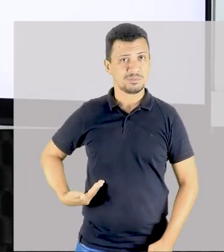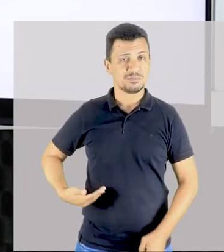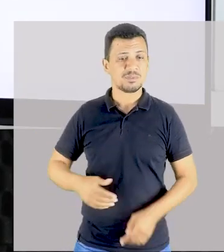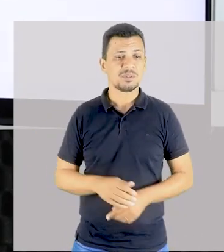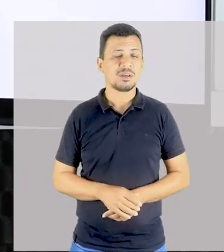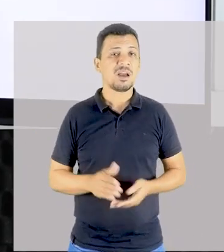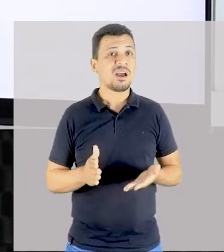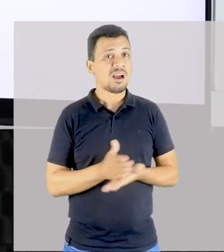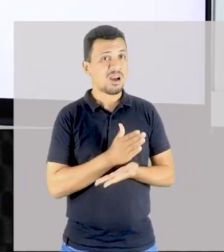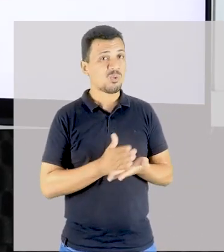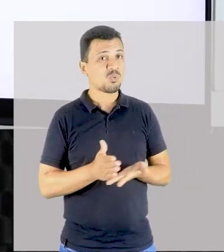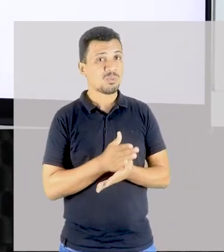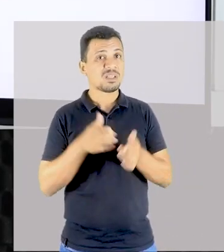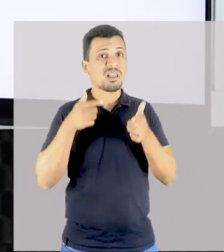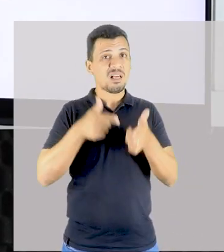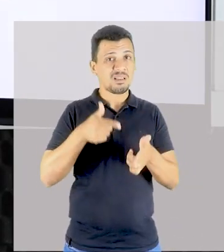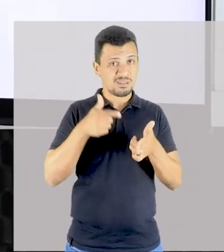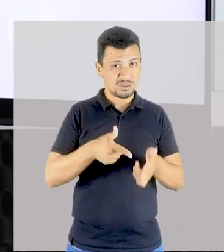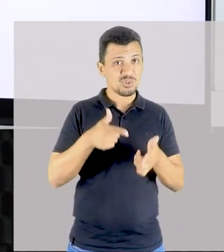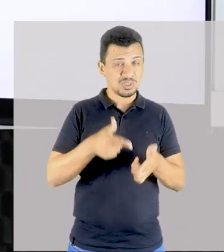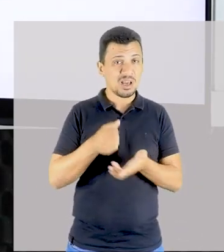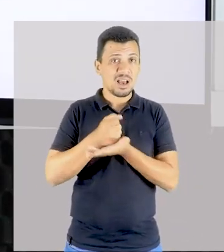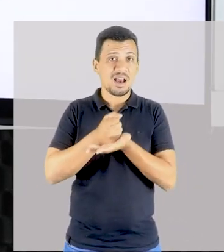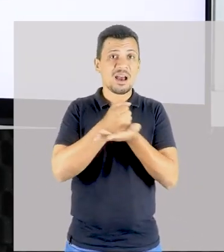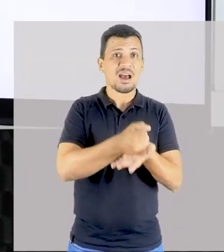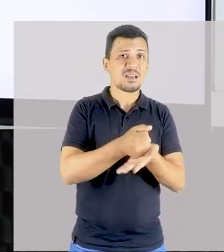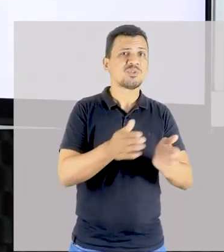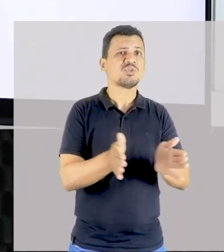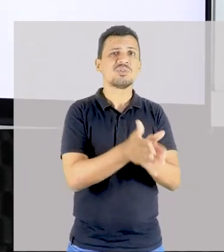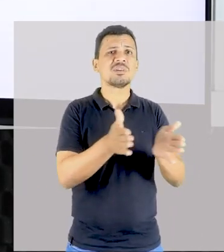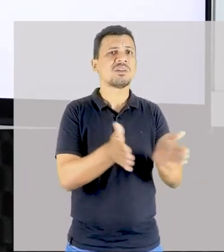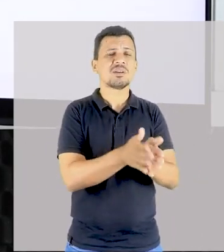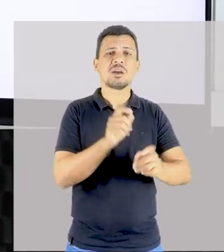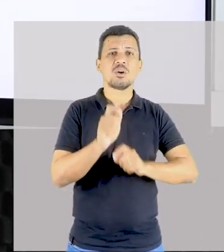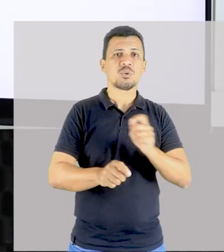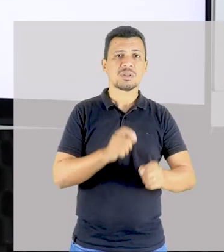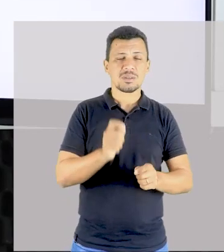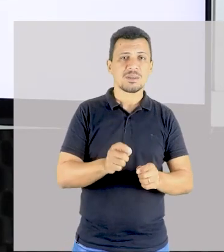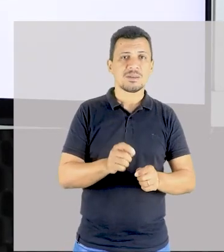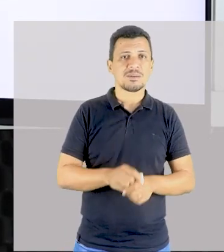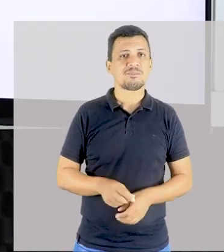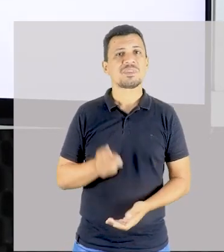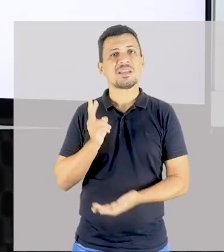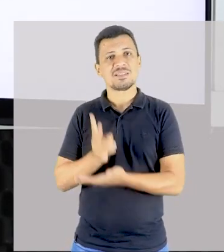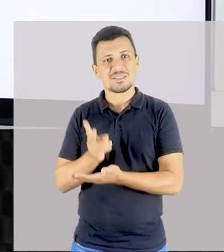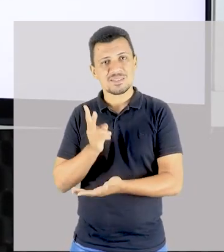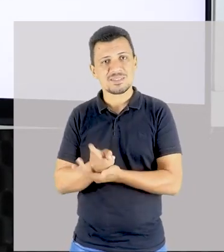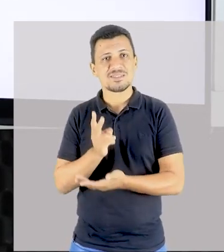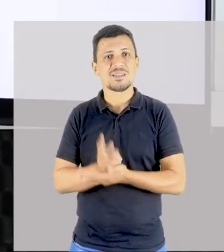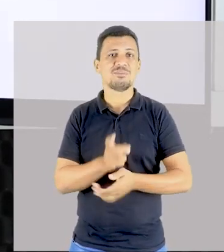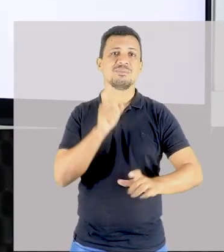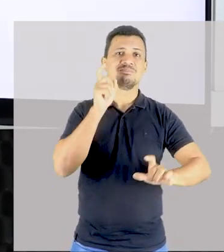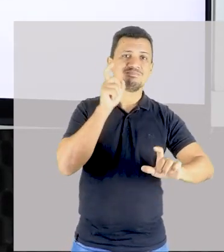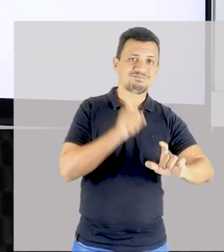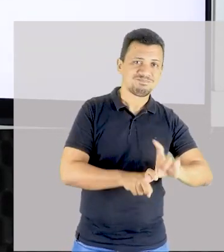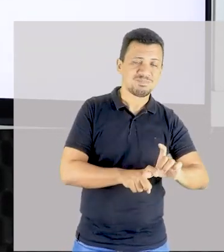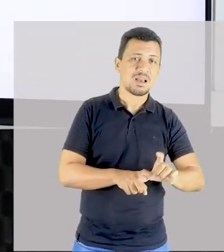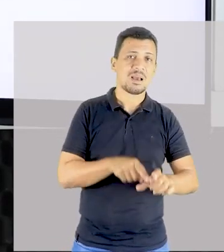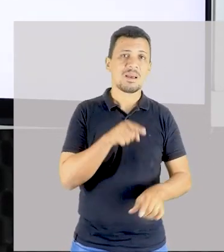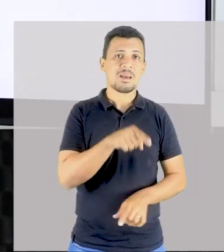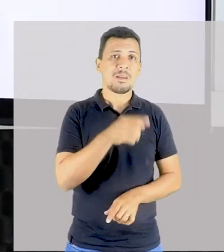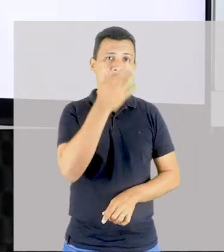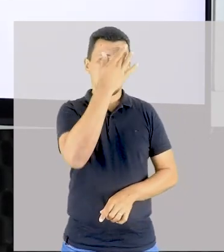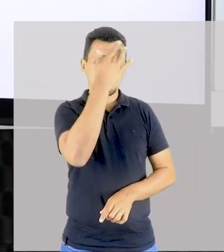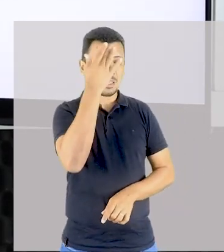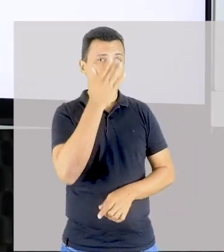okum a assistencialismo inu ex perpetuação da dependência da pessoa que recebe